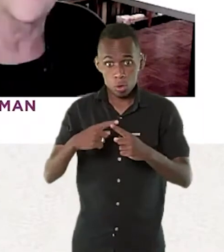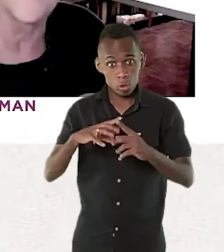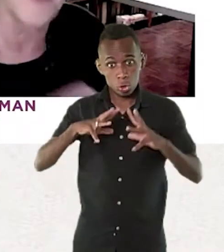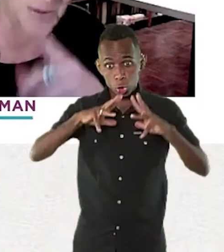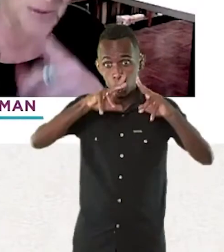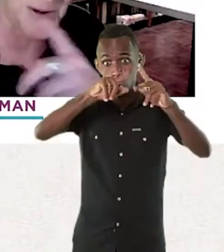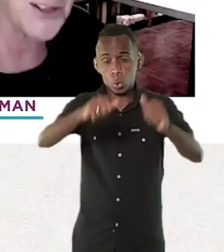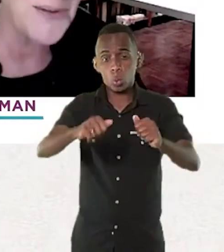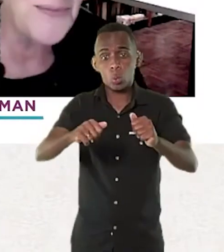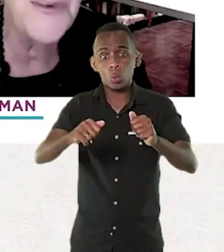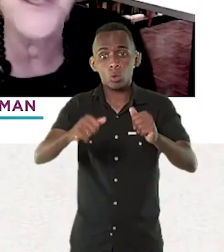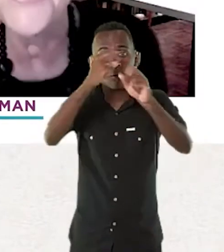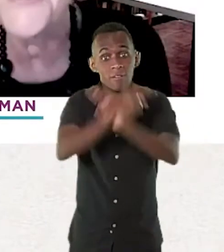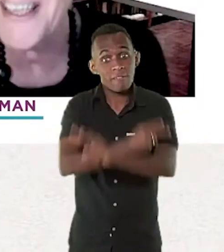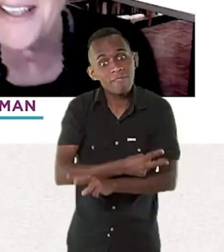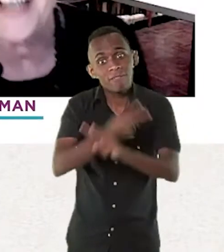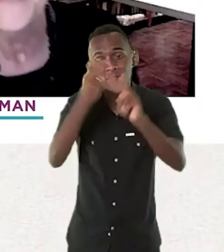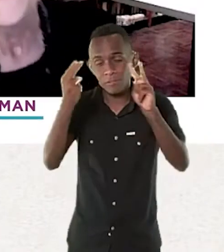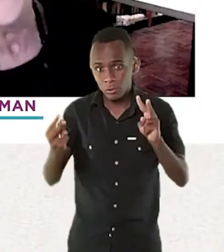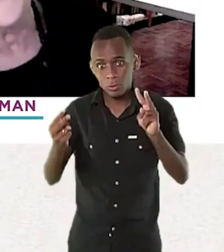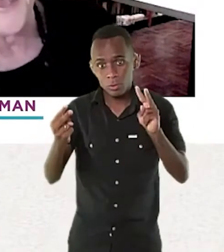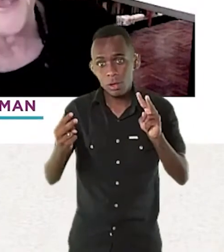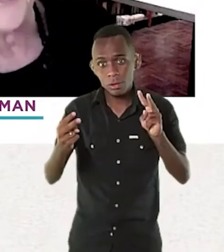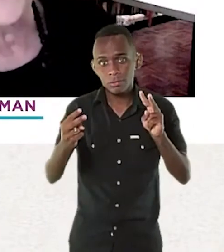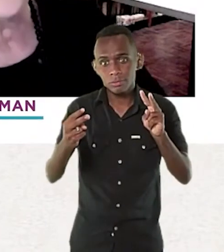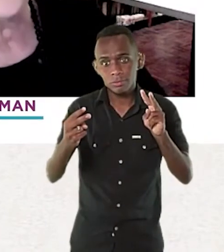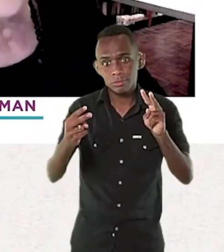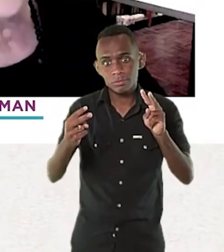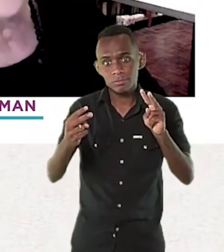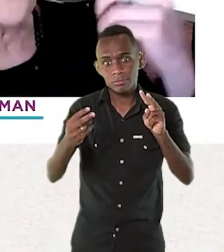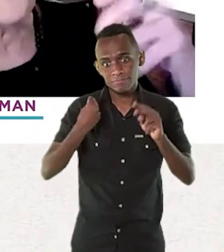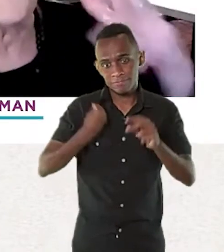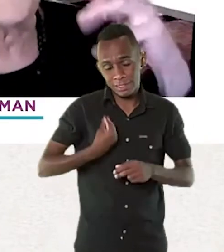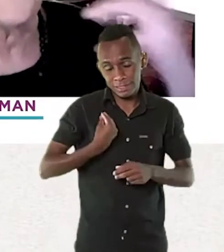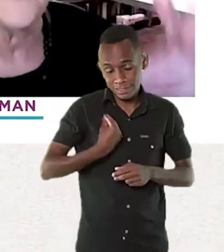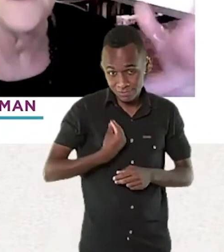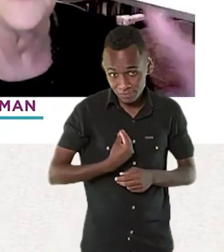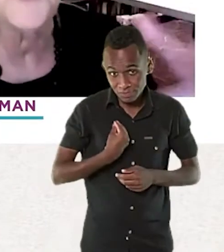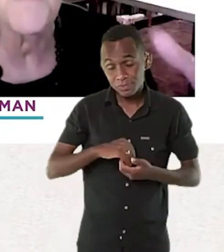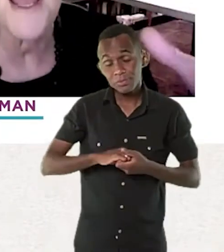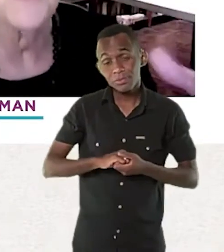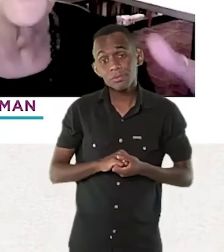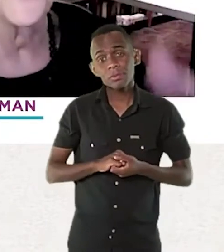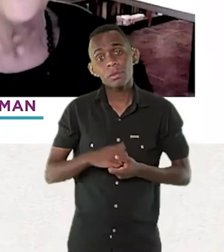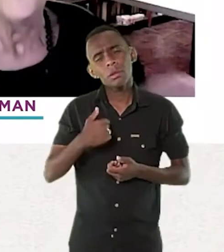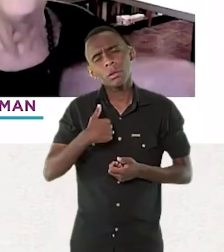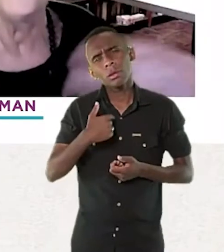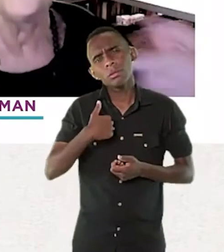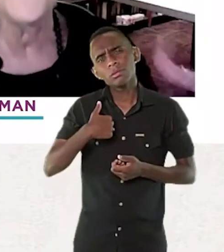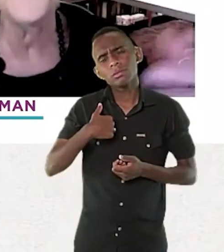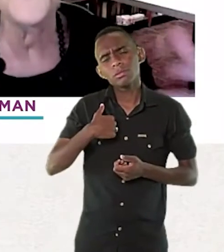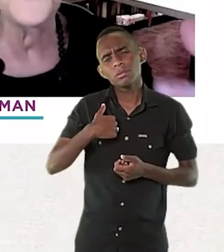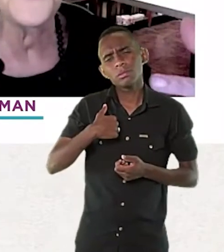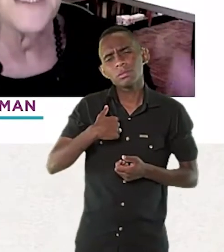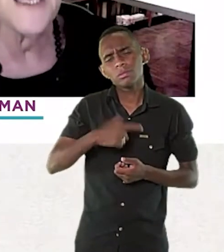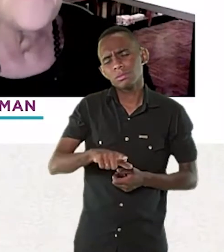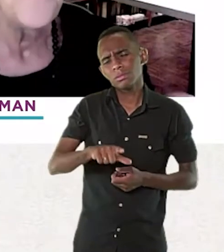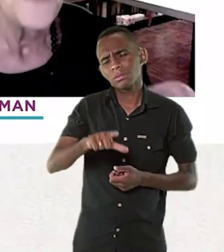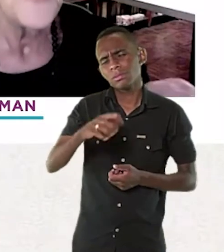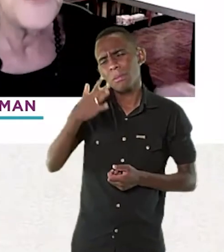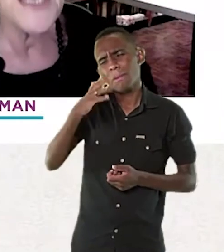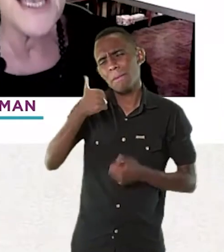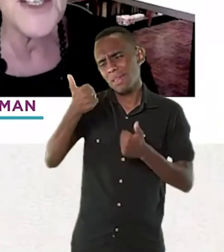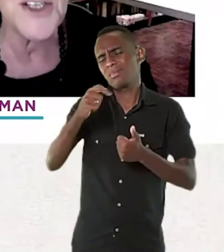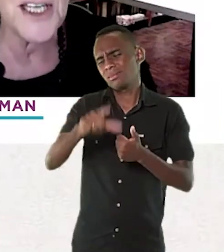online. Eu gosto muito dessa ideia também. Eu preferiria chamar assim, um momento,